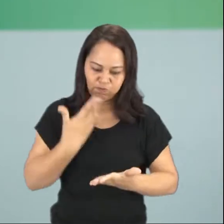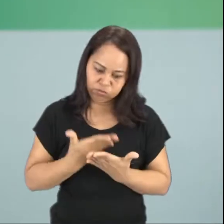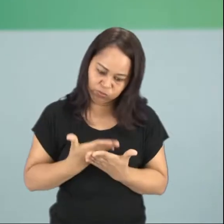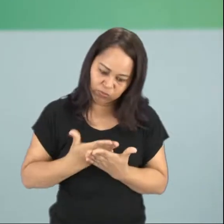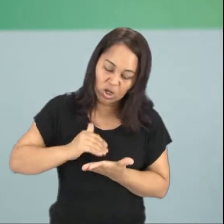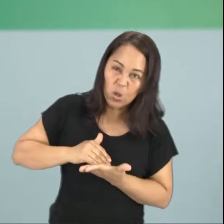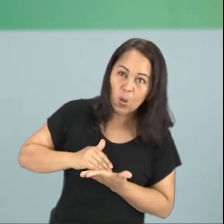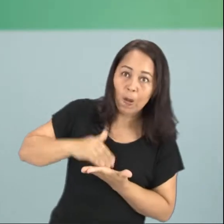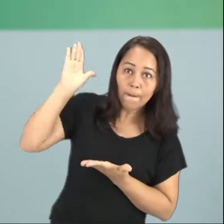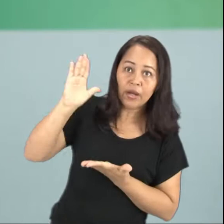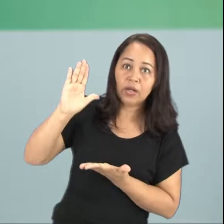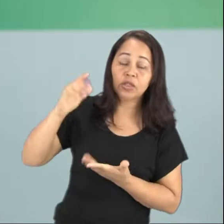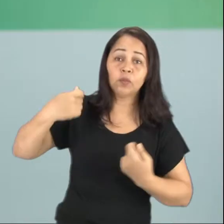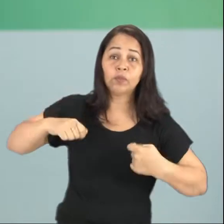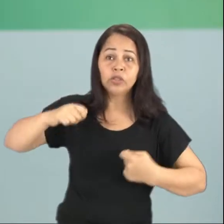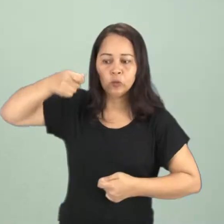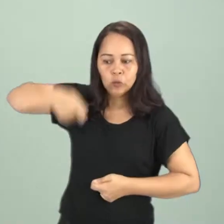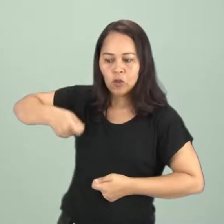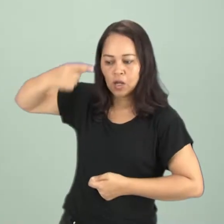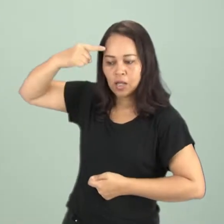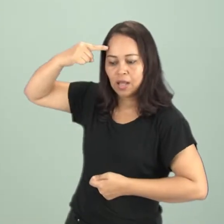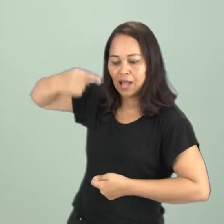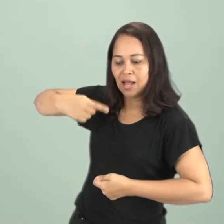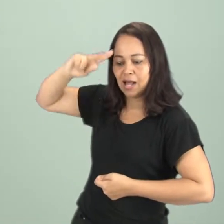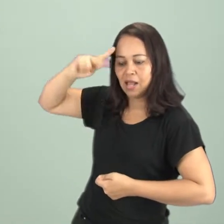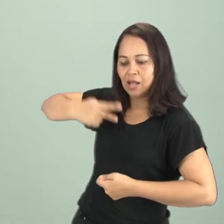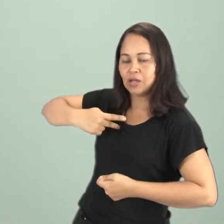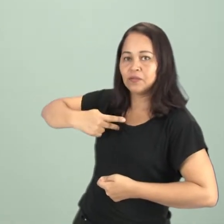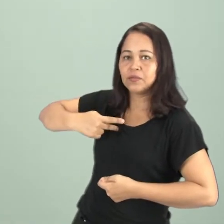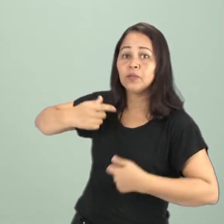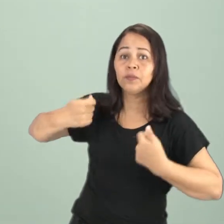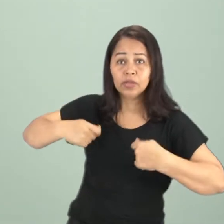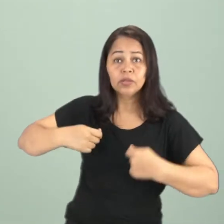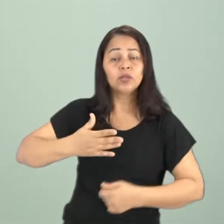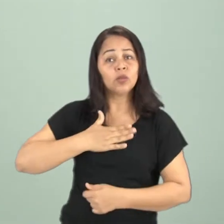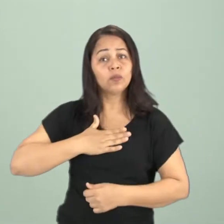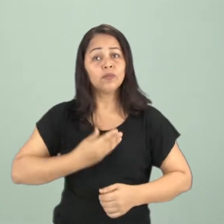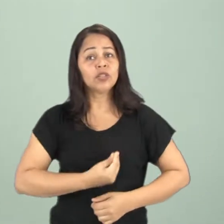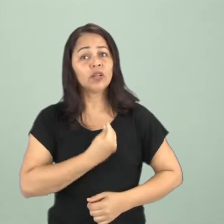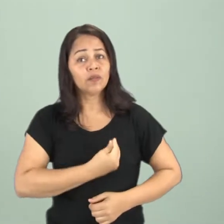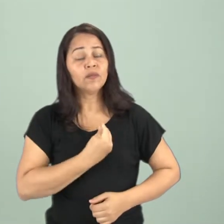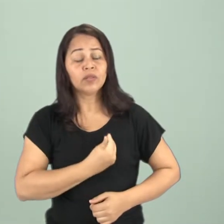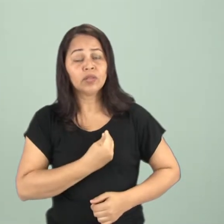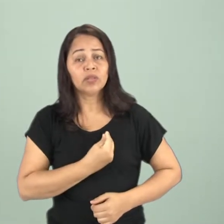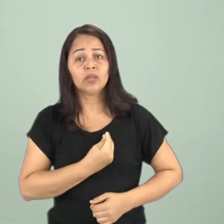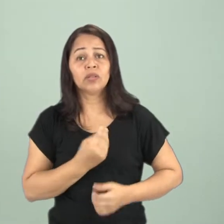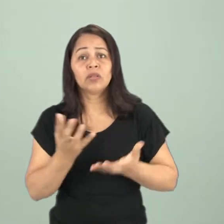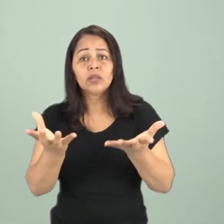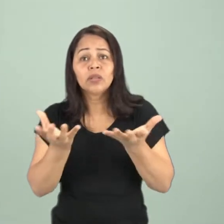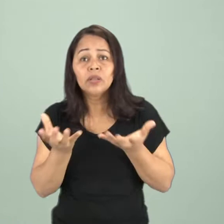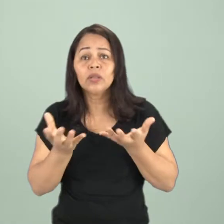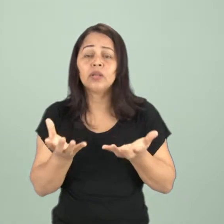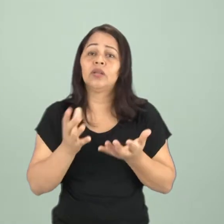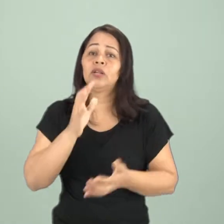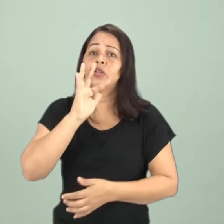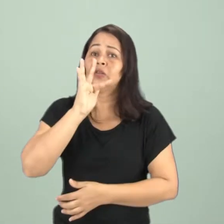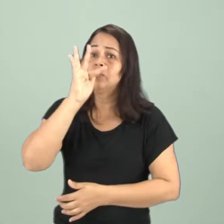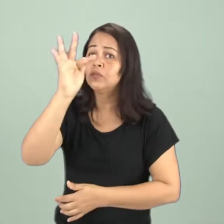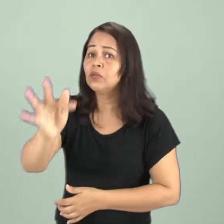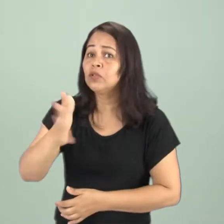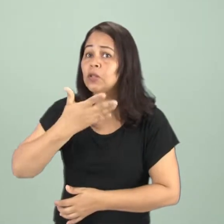porque se eu não for honesta comigo mesma, como eu vou conseguir desenhar esse projeto? Como eu vou elaborar as minhas próximas etapas